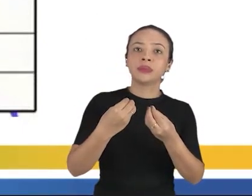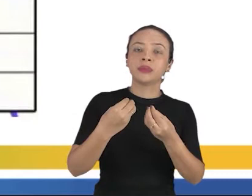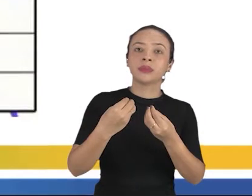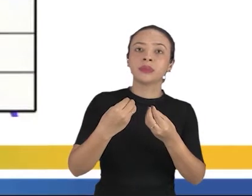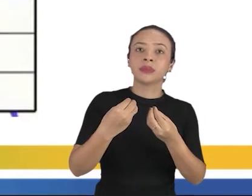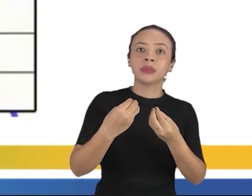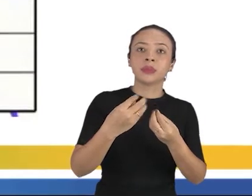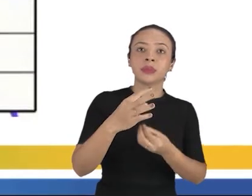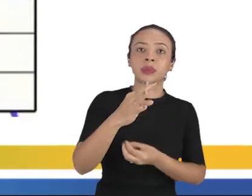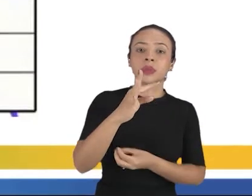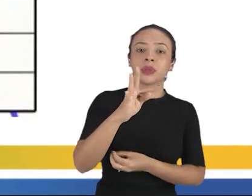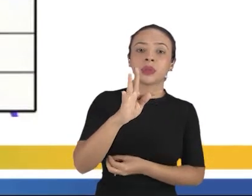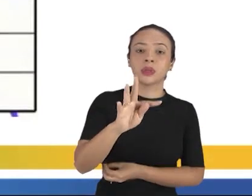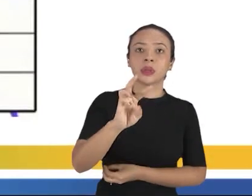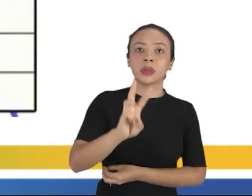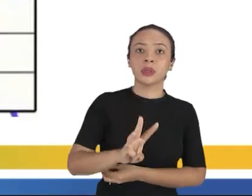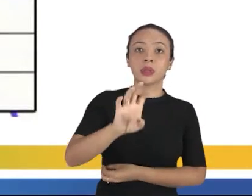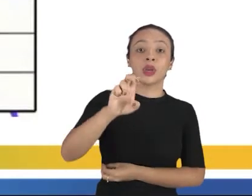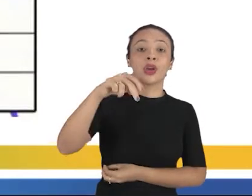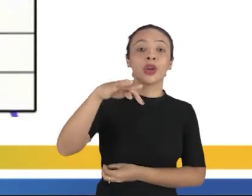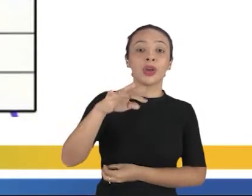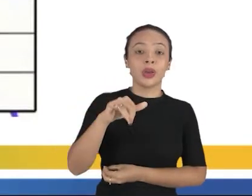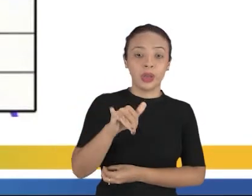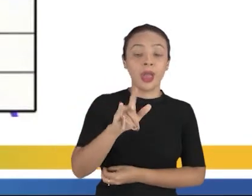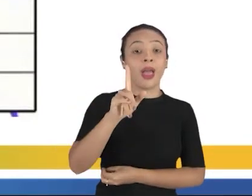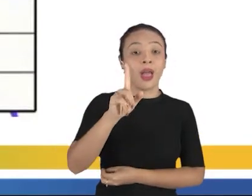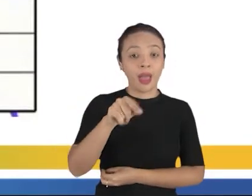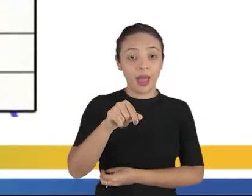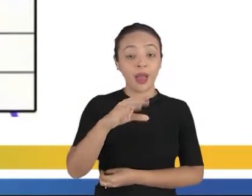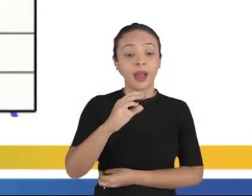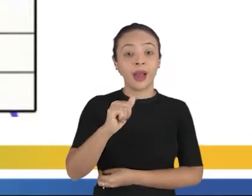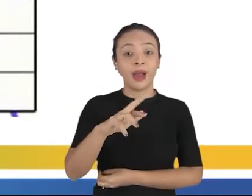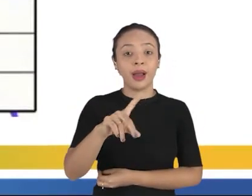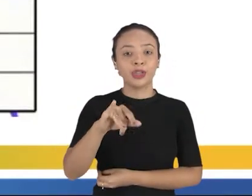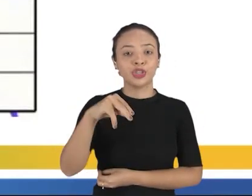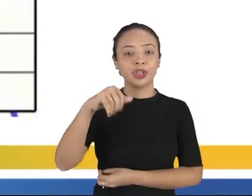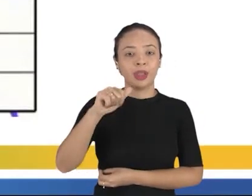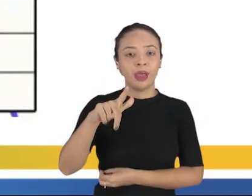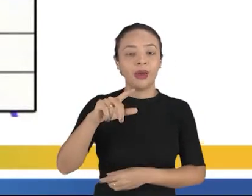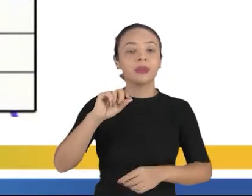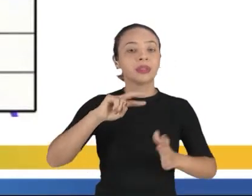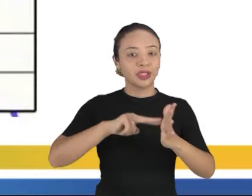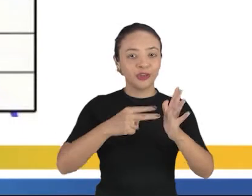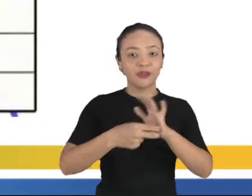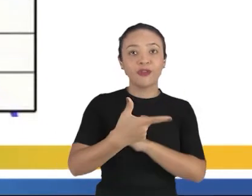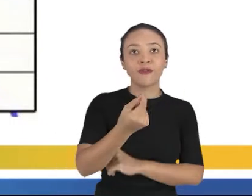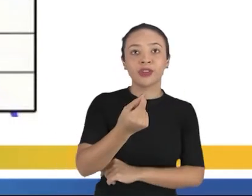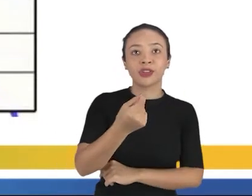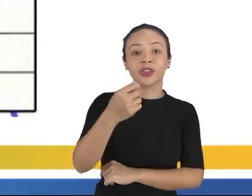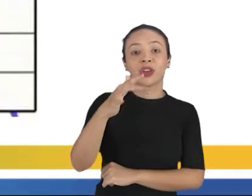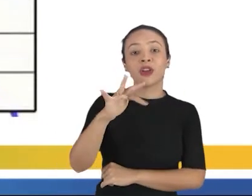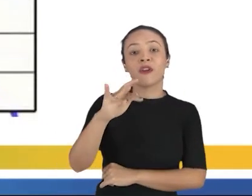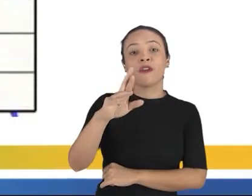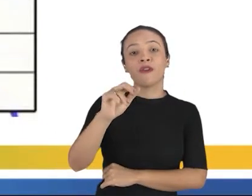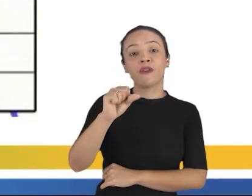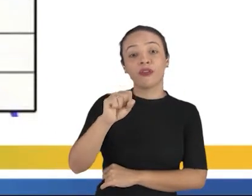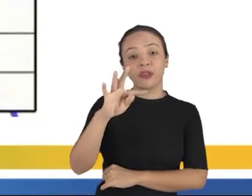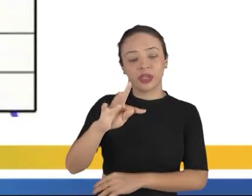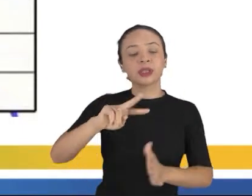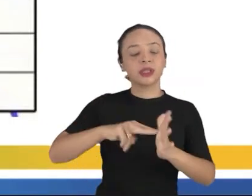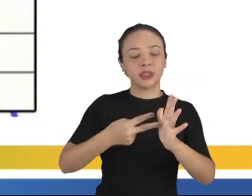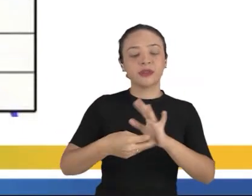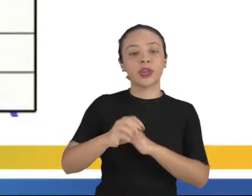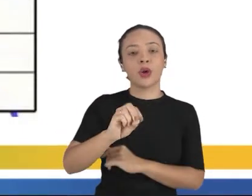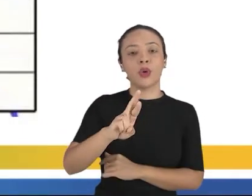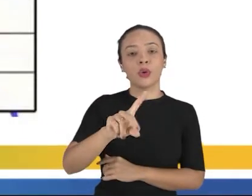21st. 20 é número cardinal, é 20, e first é que está no ordinal. Então, sempre que vocês precisarem